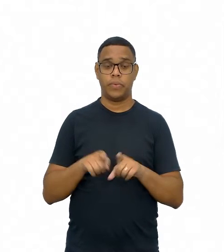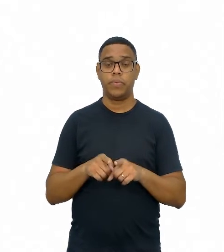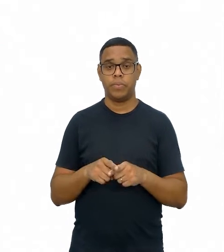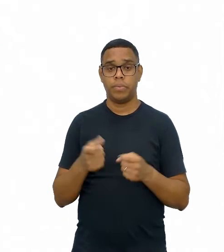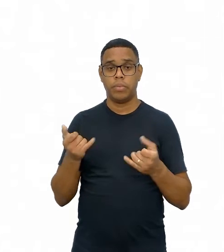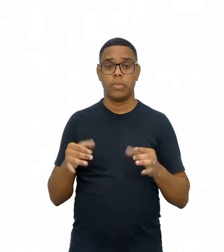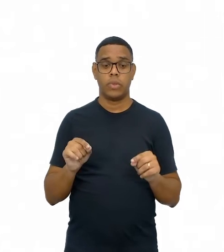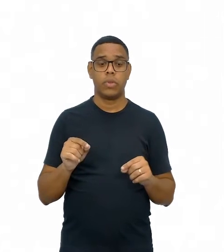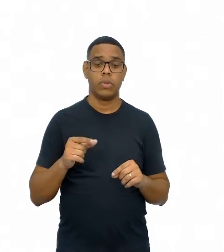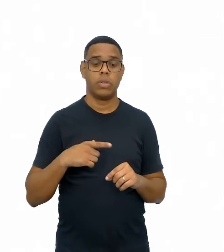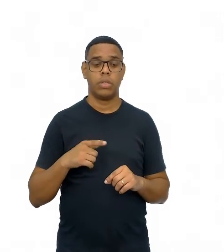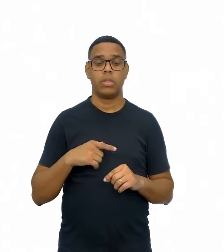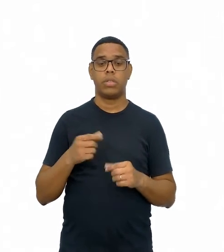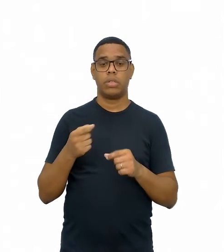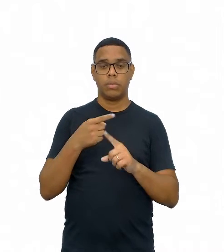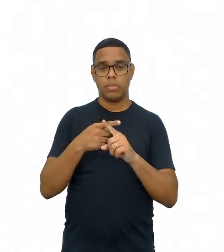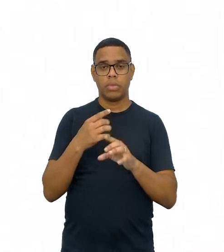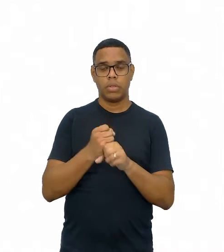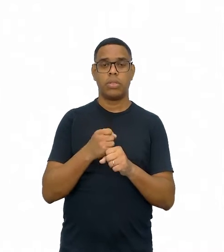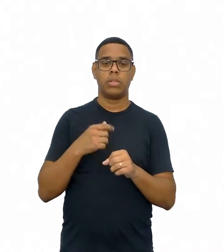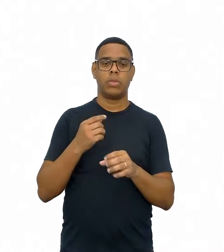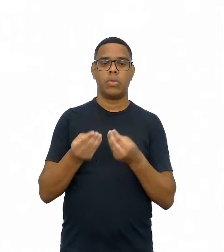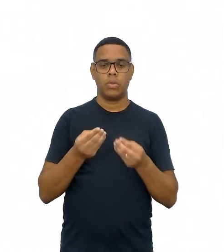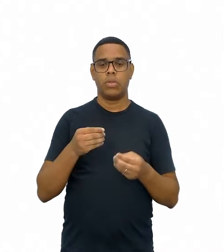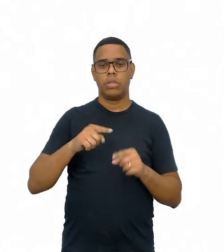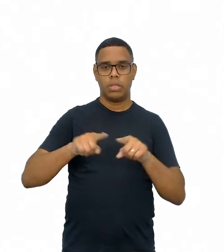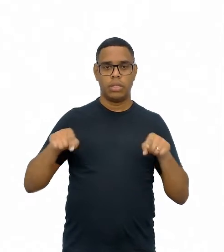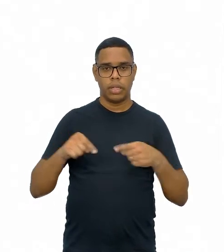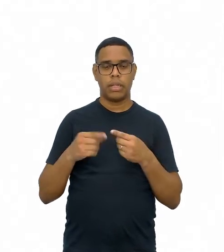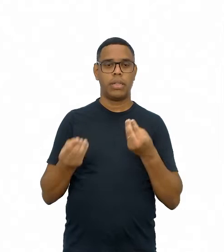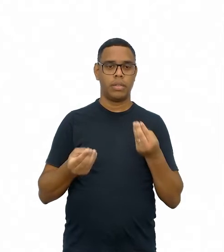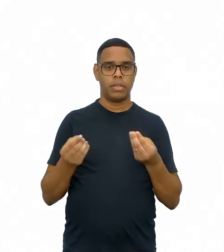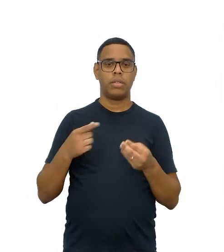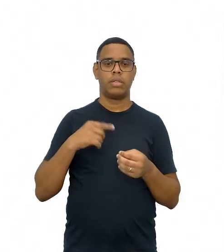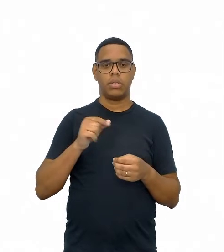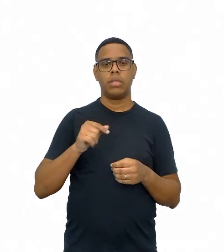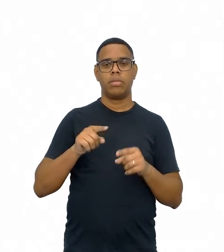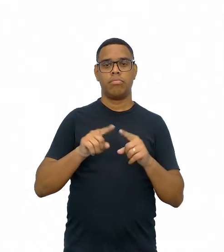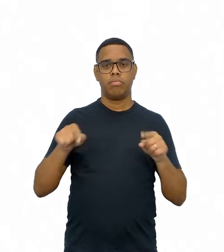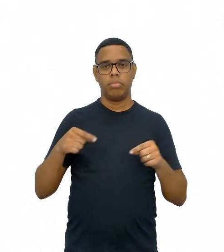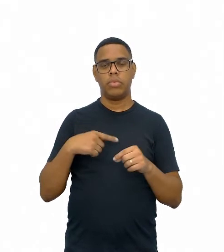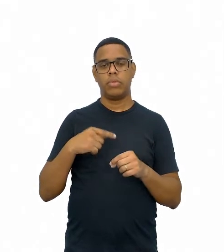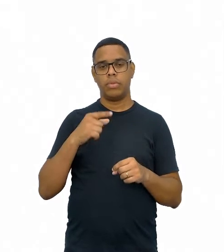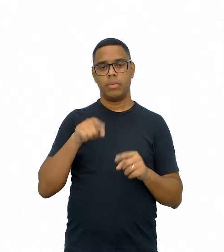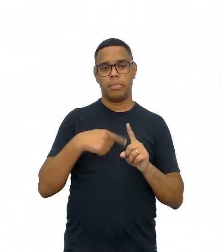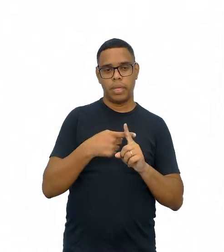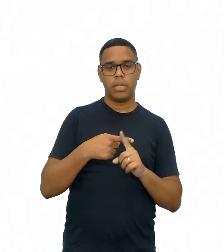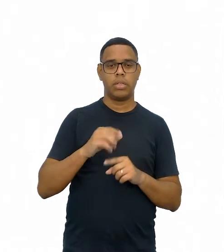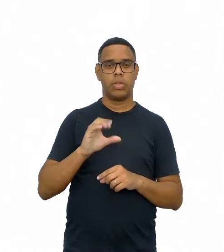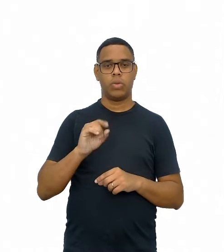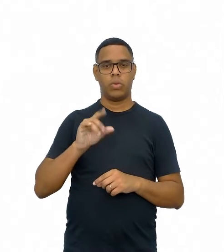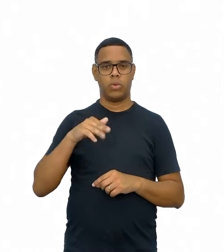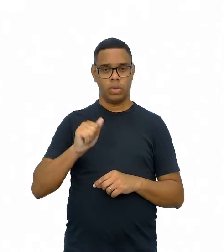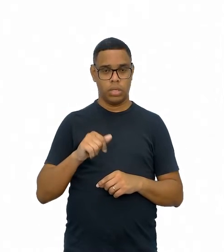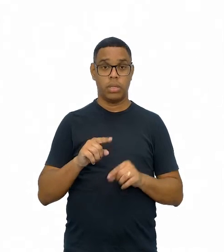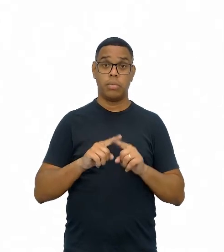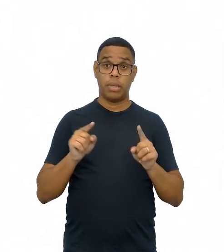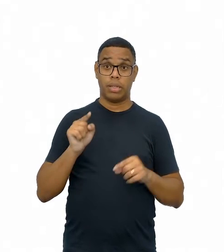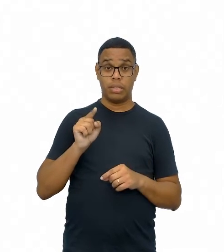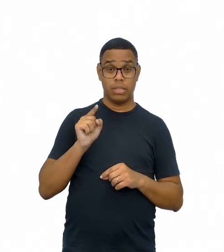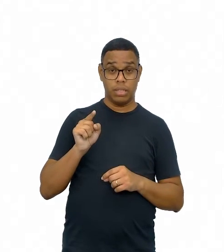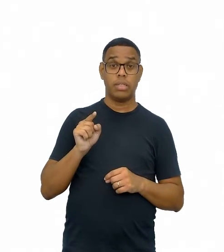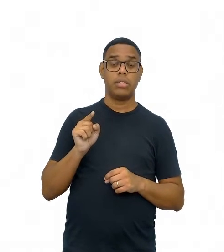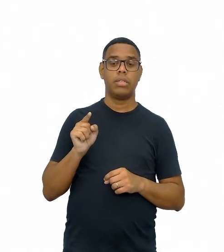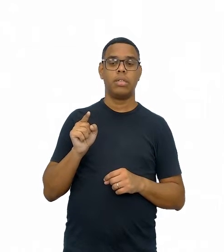que é a questão, né, da multiplicação retangular, é só ela pegar a parte, a linha vezes a coluna. Mas neste caso, o